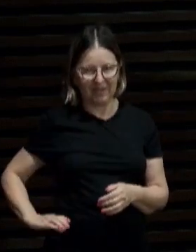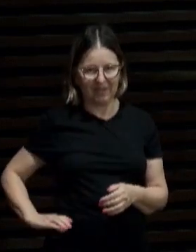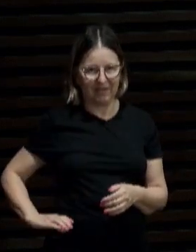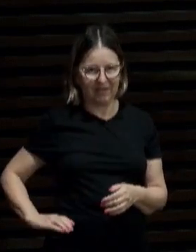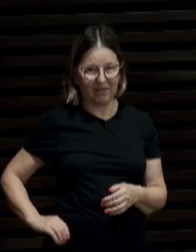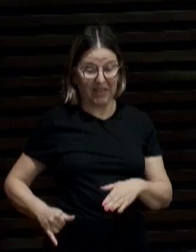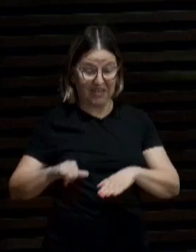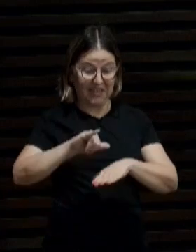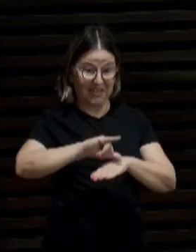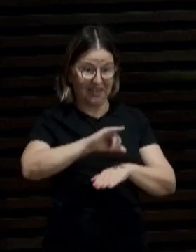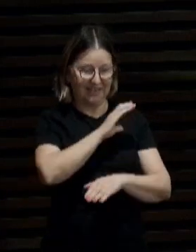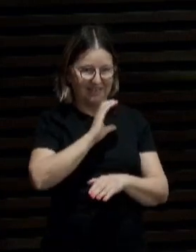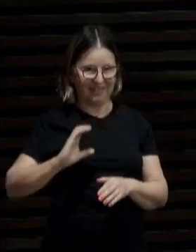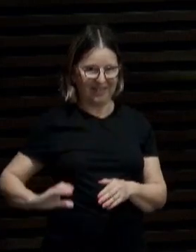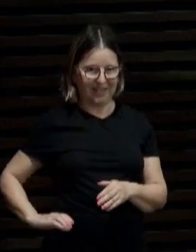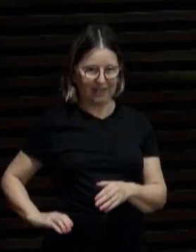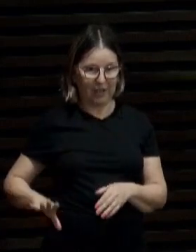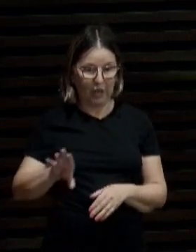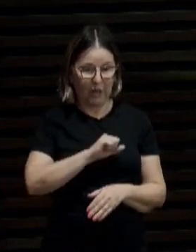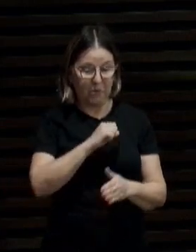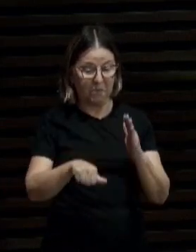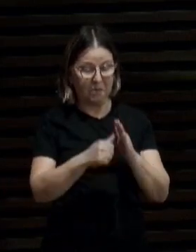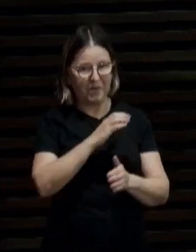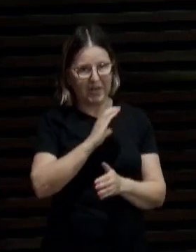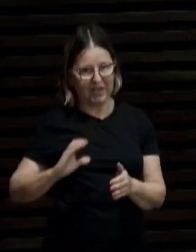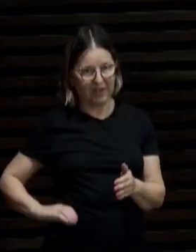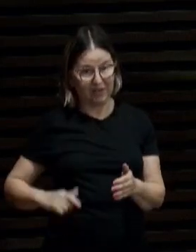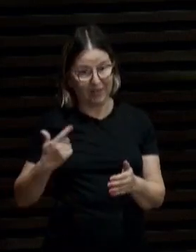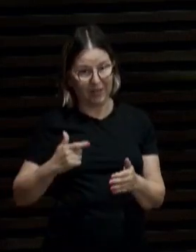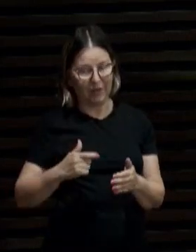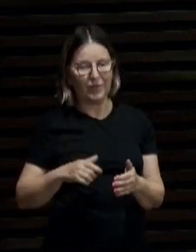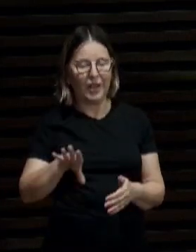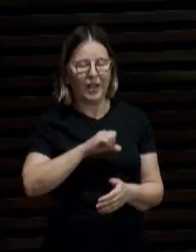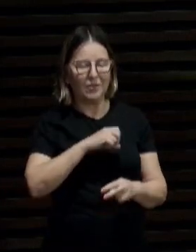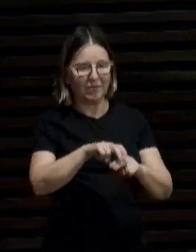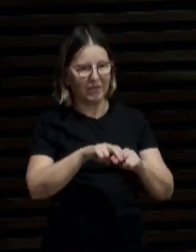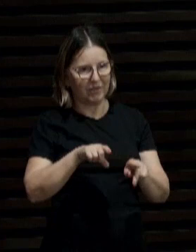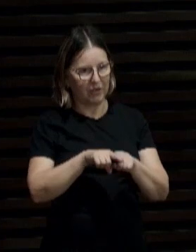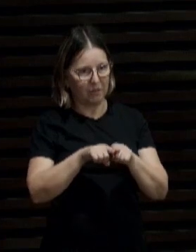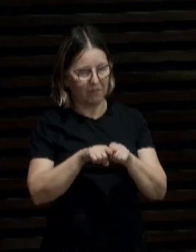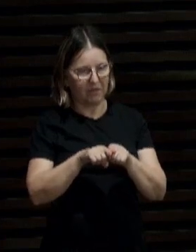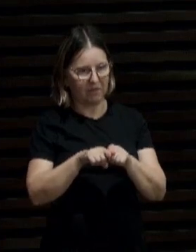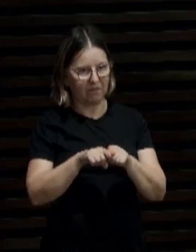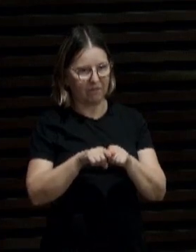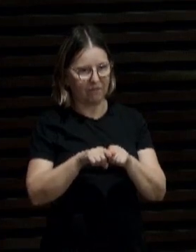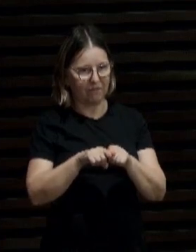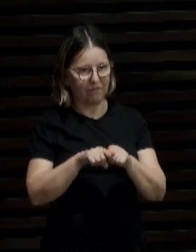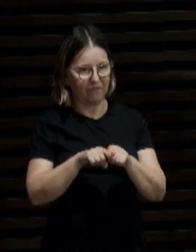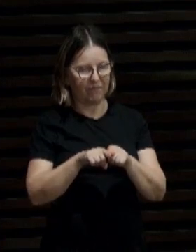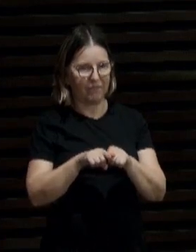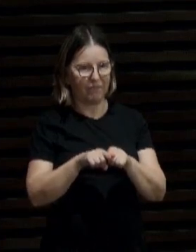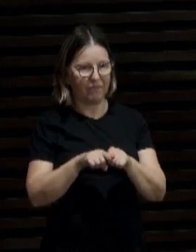o amor primeiramente a Cristo, e num segundo momento aos irmãos e também aos perdidos, ele vai se tornando algo, ele